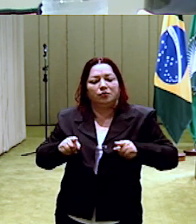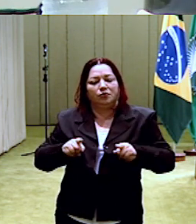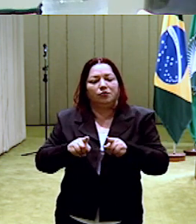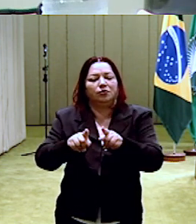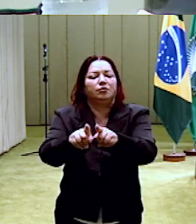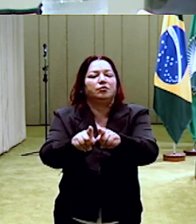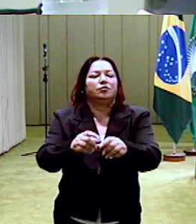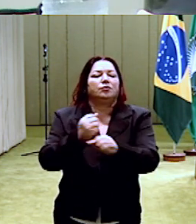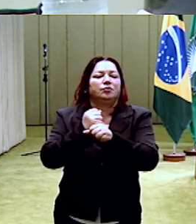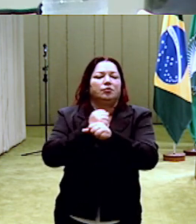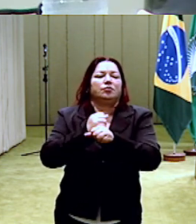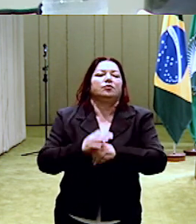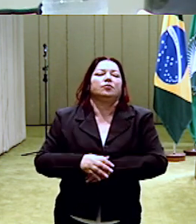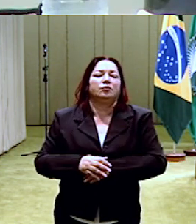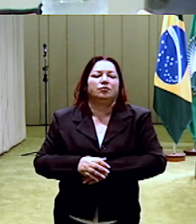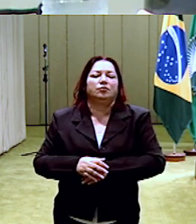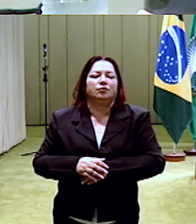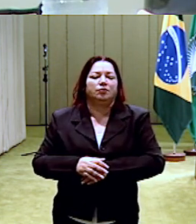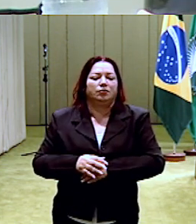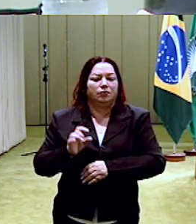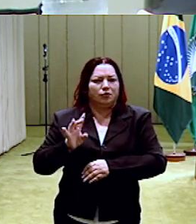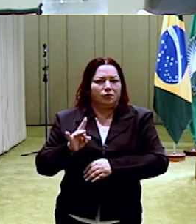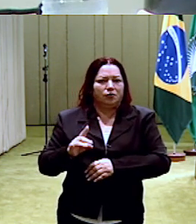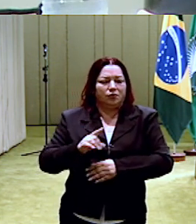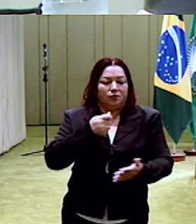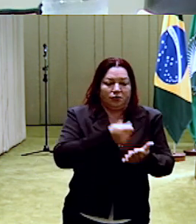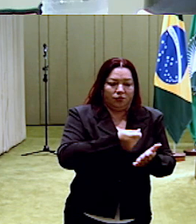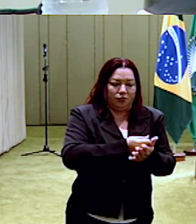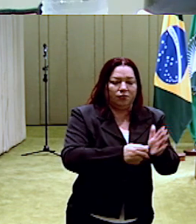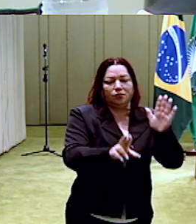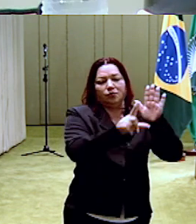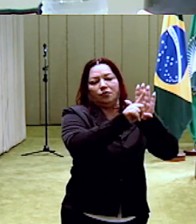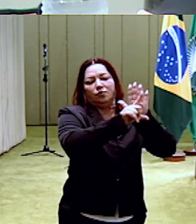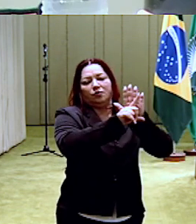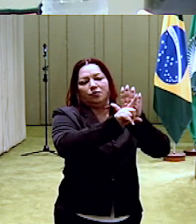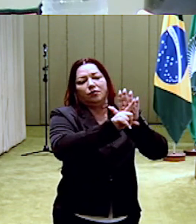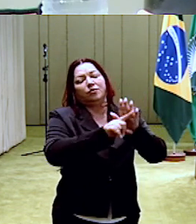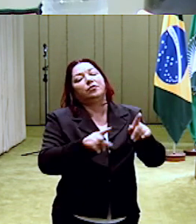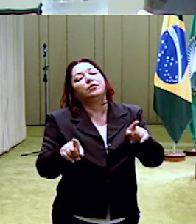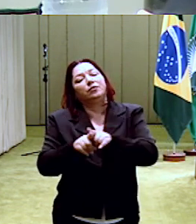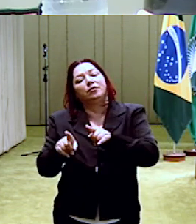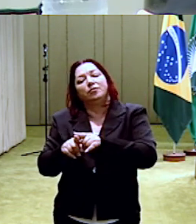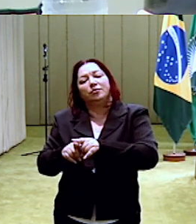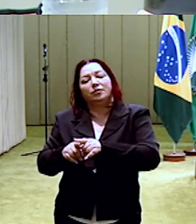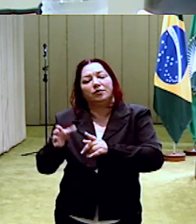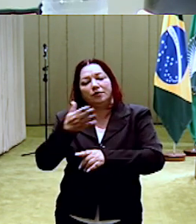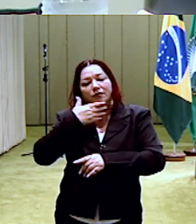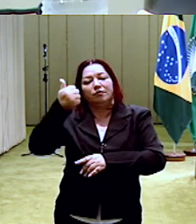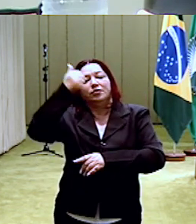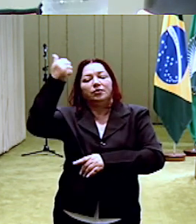nos próximos anos. Então, cuida-se não apenas de um dever de regulação e de fomento, mas também de sobrevivência